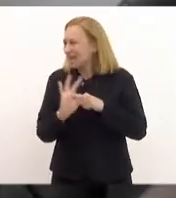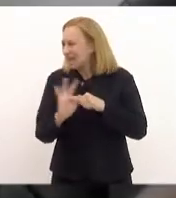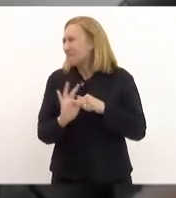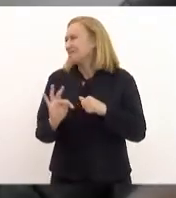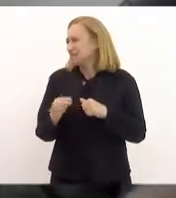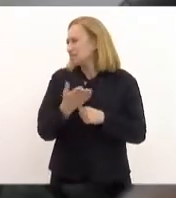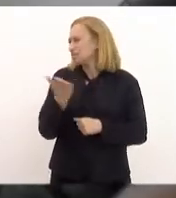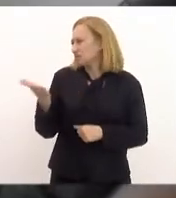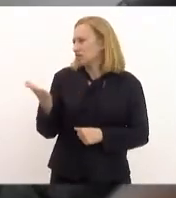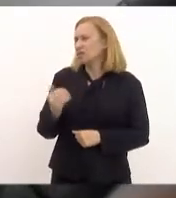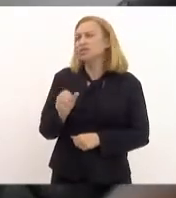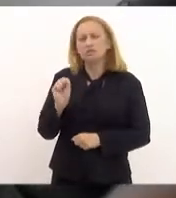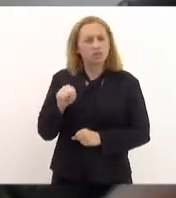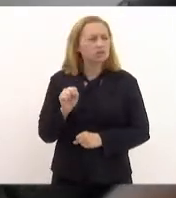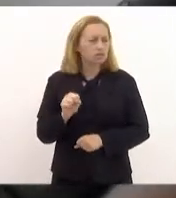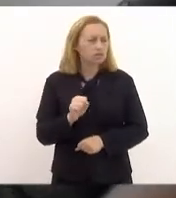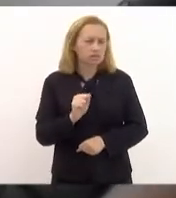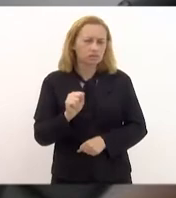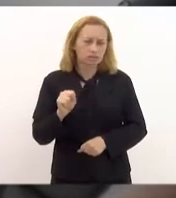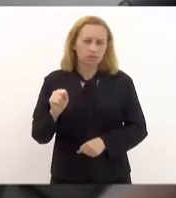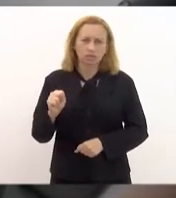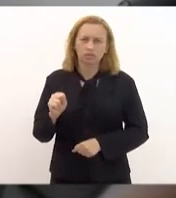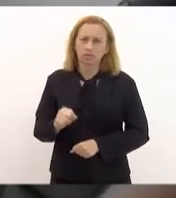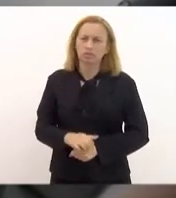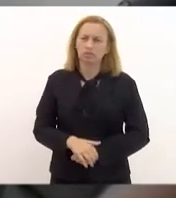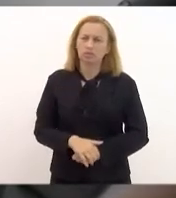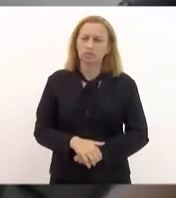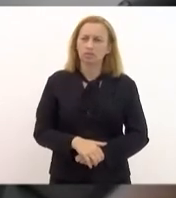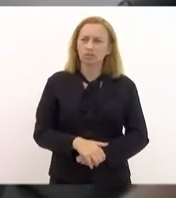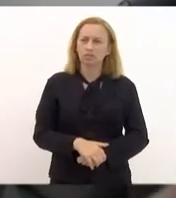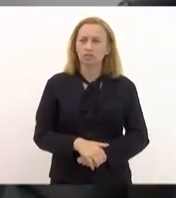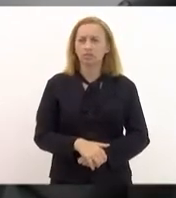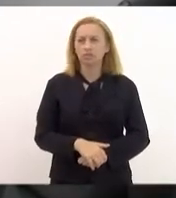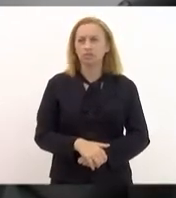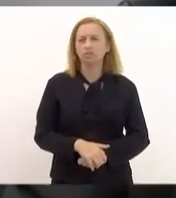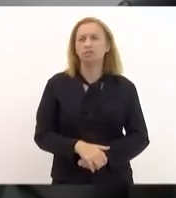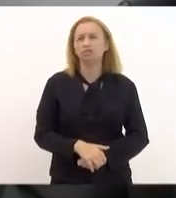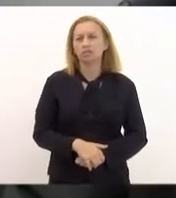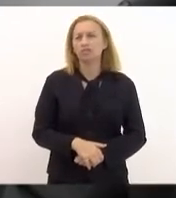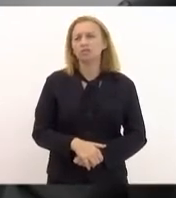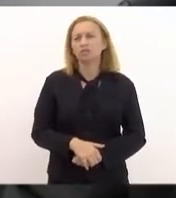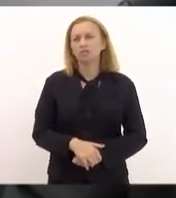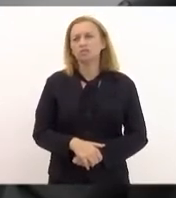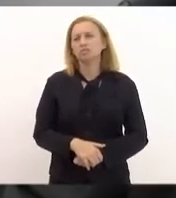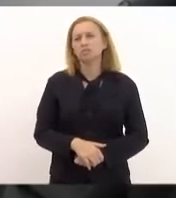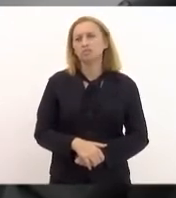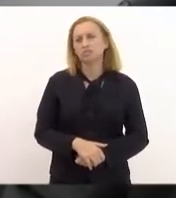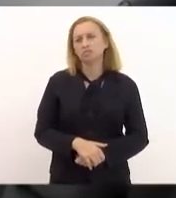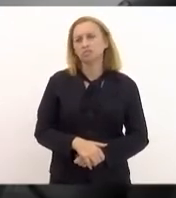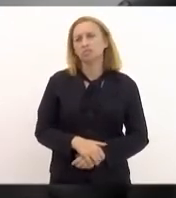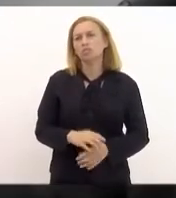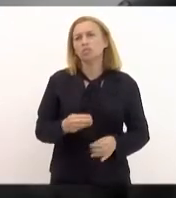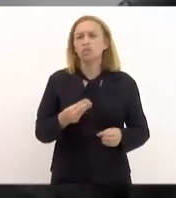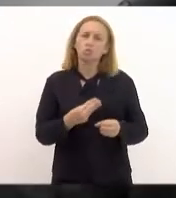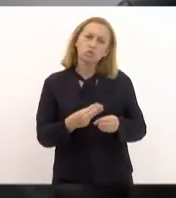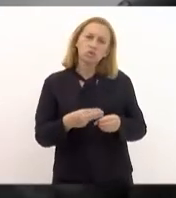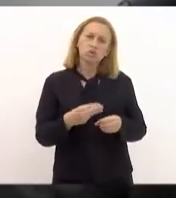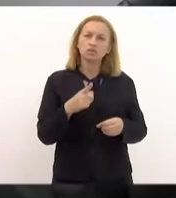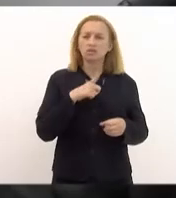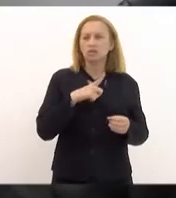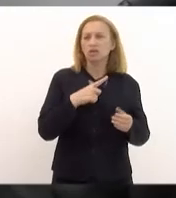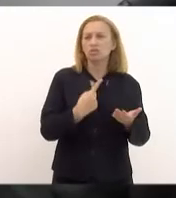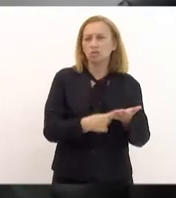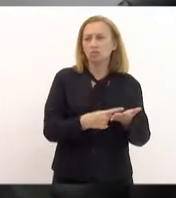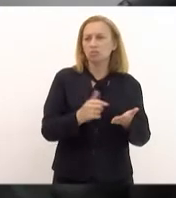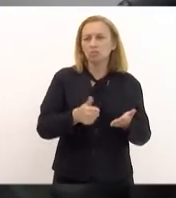de vocês. Eu acho que para aproximar um pouco os municípios. Olha só, Caxias tem um acúmulo talvez um pouco maior, mas outros municípios talvez não tenham esse acúmulo, entendeu?